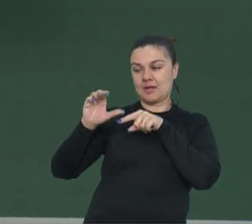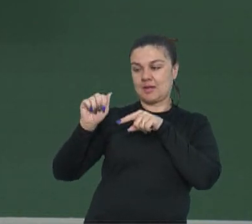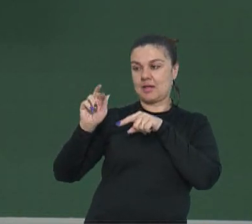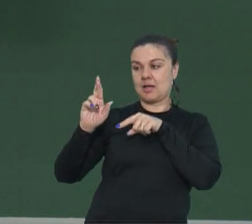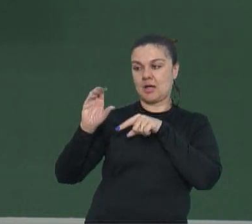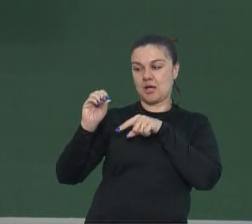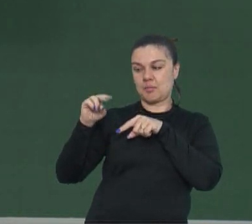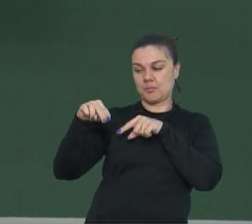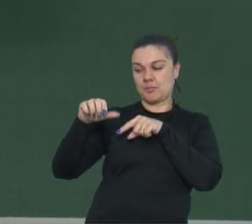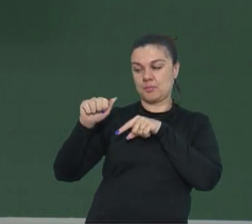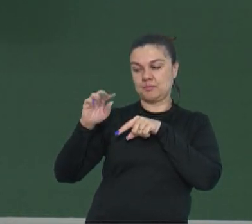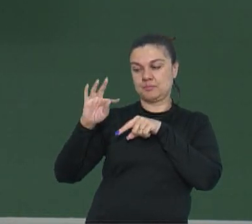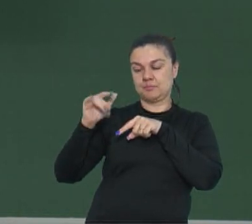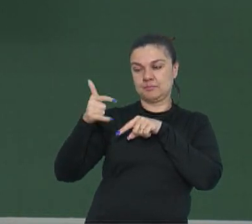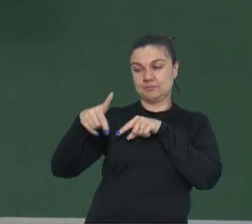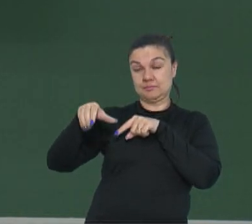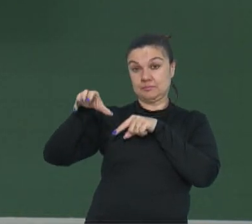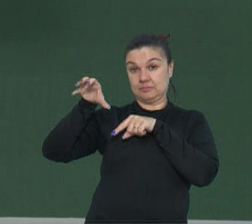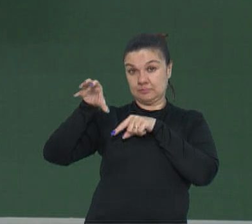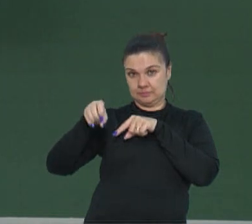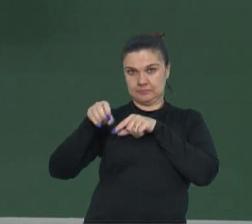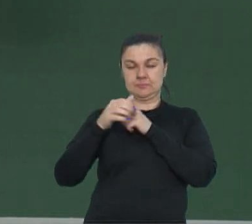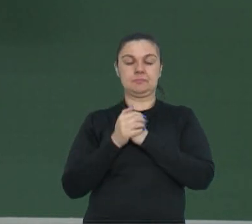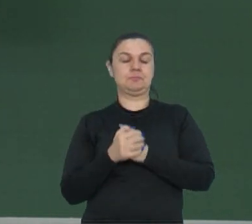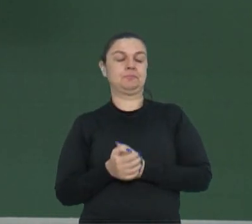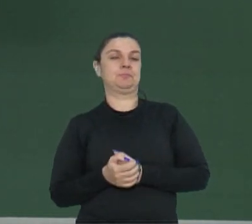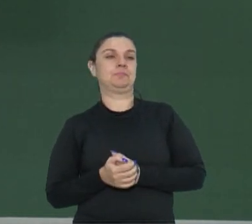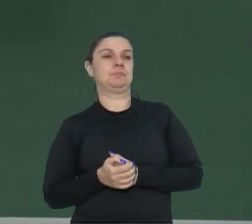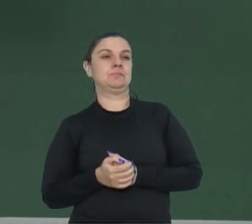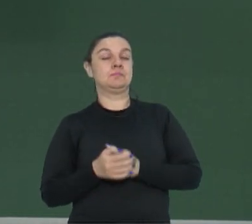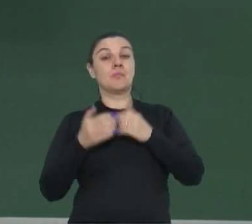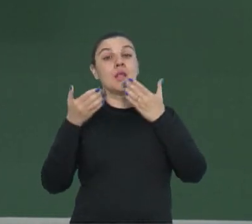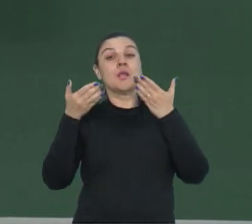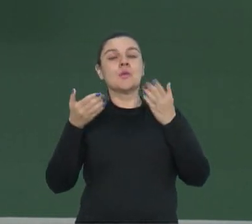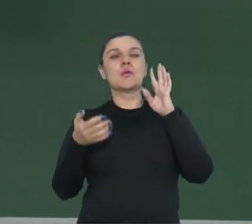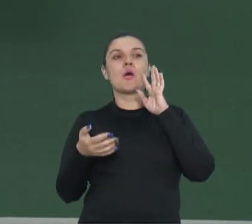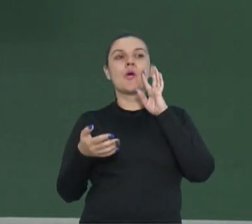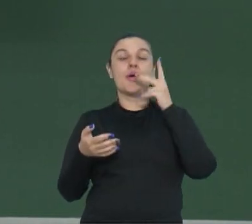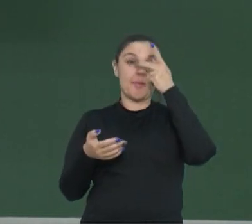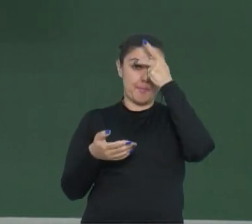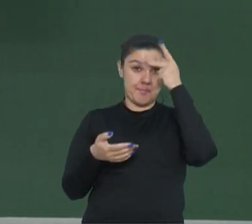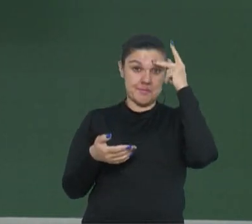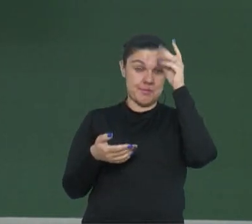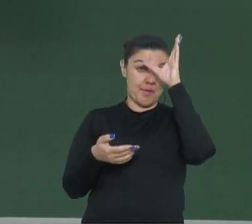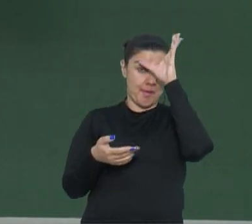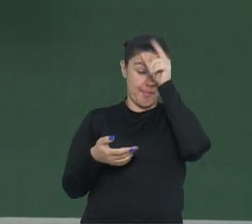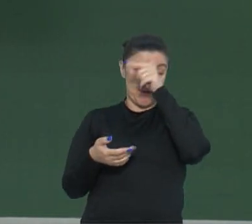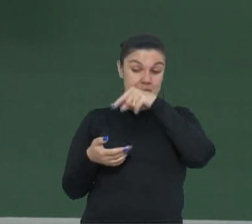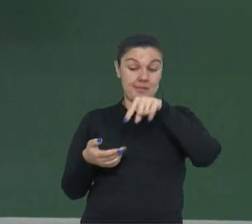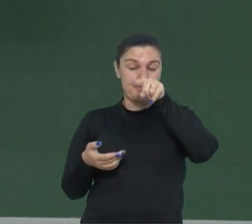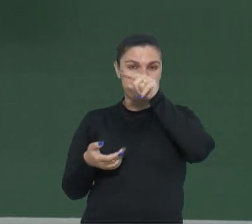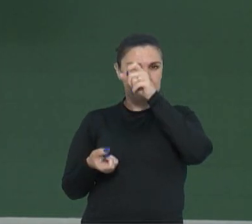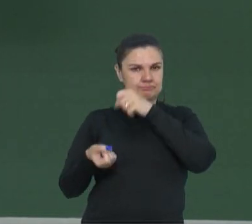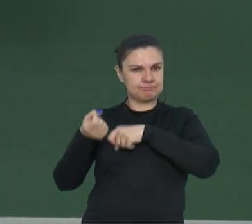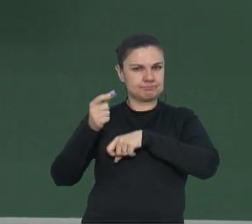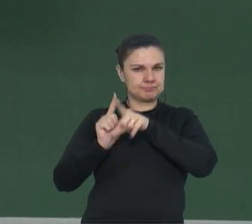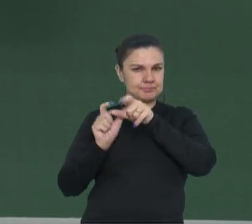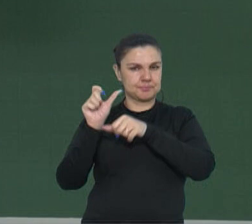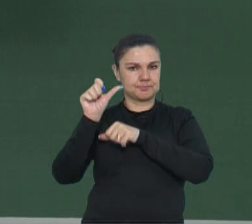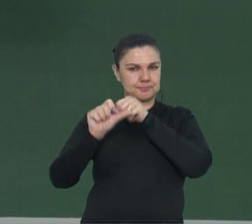carbonatação, onde o carbonato passa para o calcário, e o ser humano aprendeu a lidar com essa reação